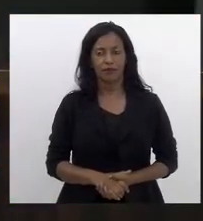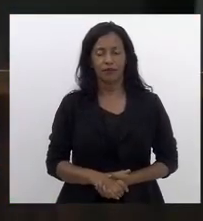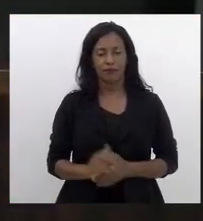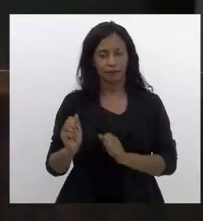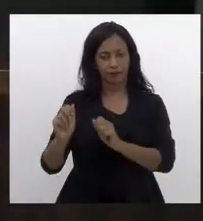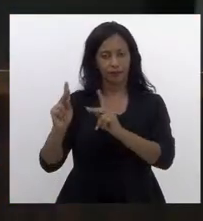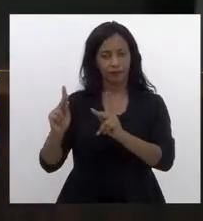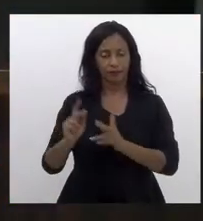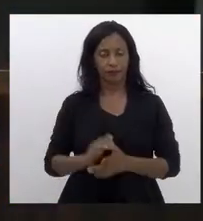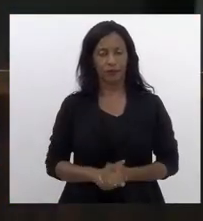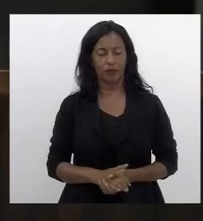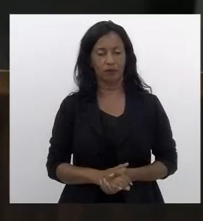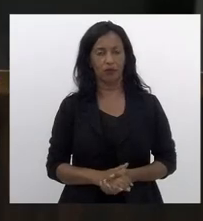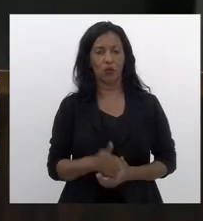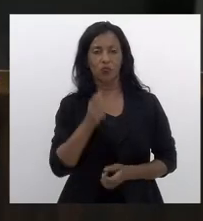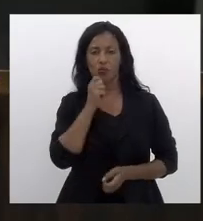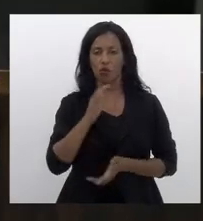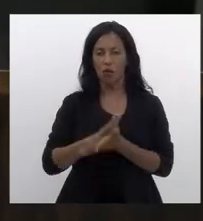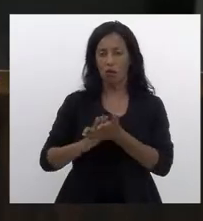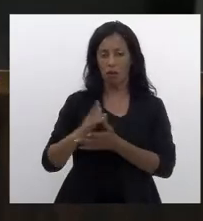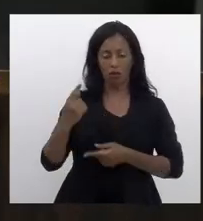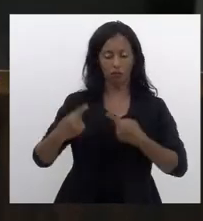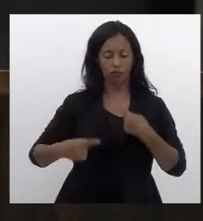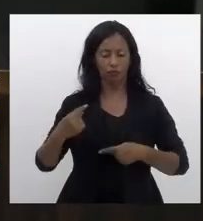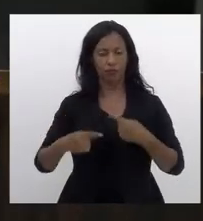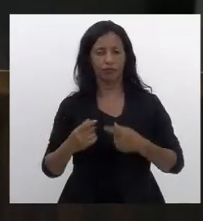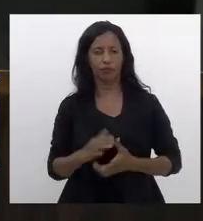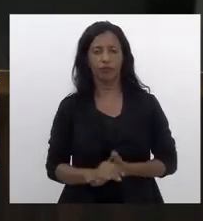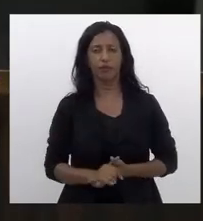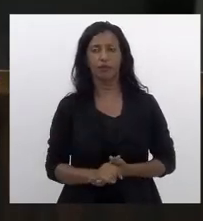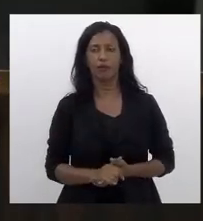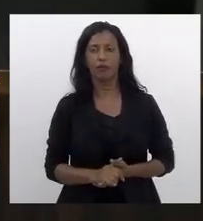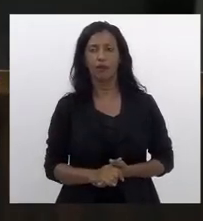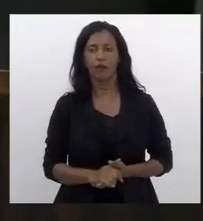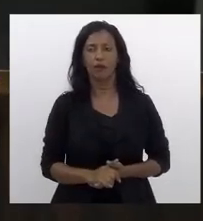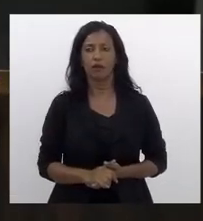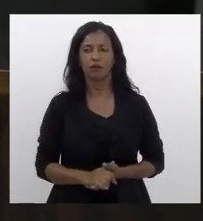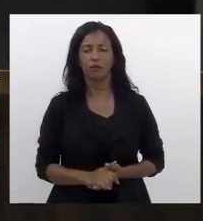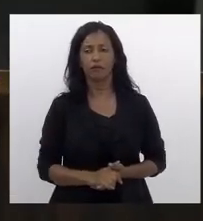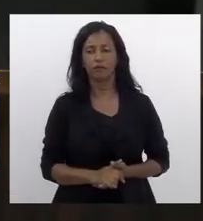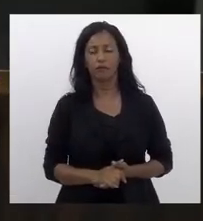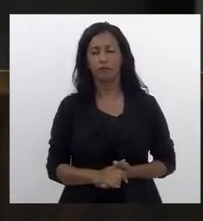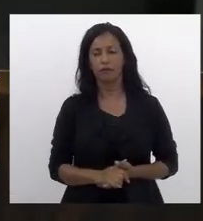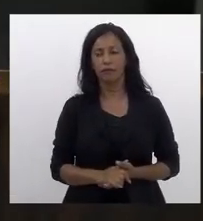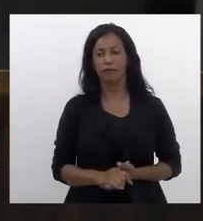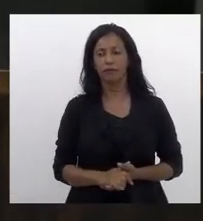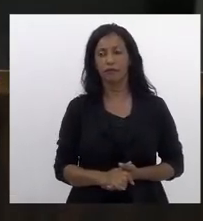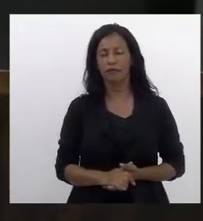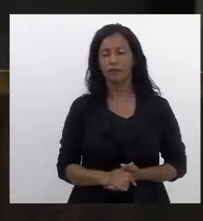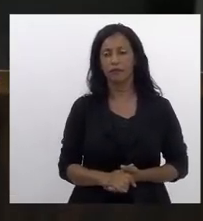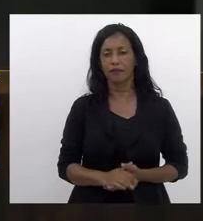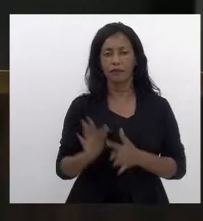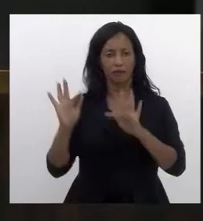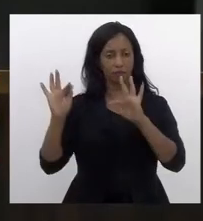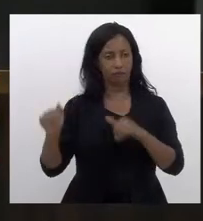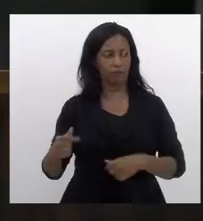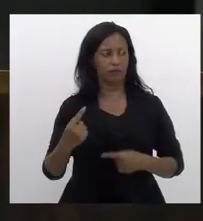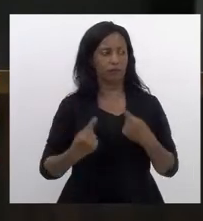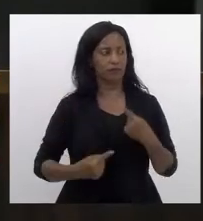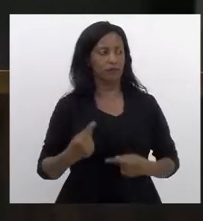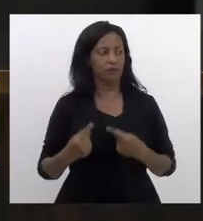Ok. Não havendo quem queira discutir, encerra a discussão. Quer discutir? Não, depois. Encerra a discussão.